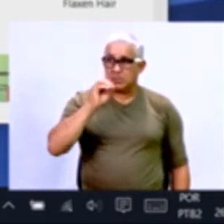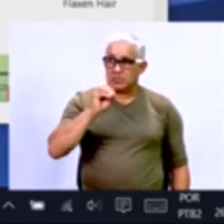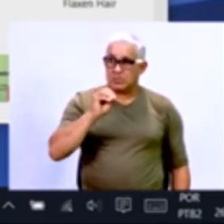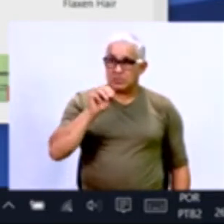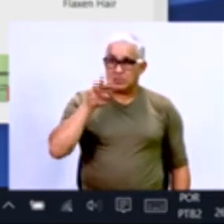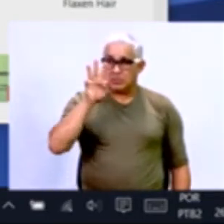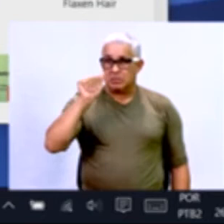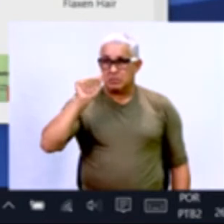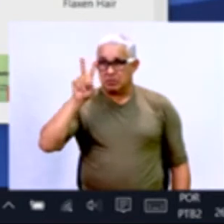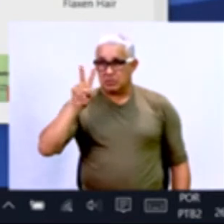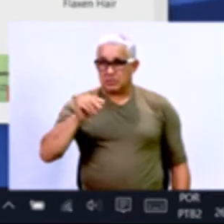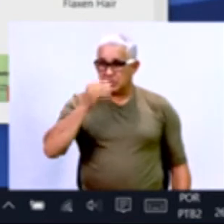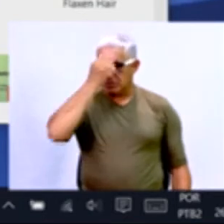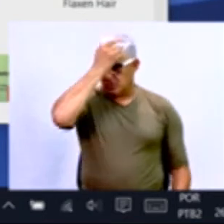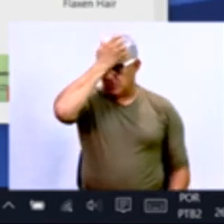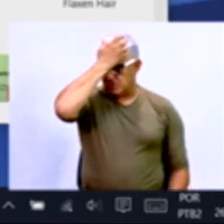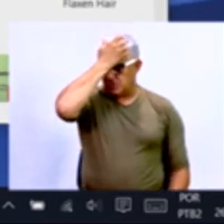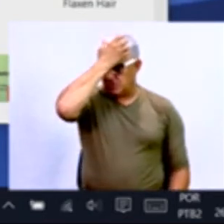Wave.